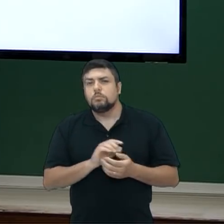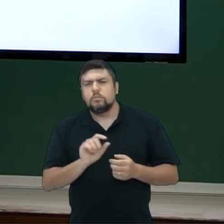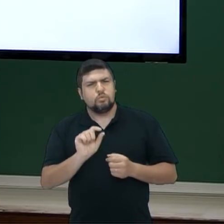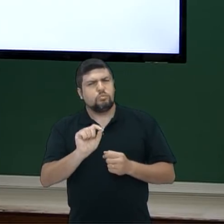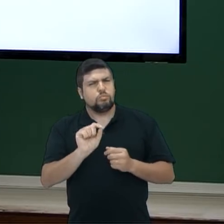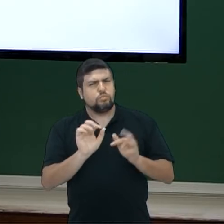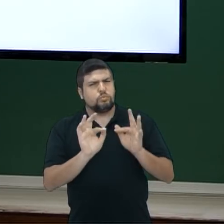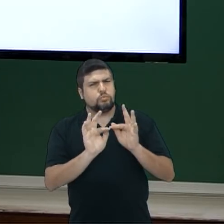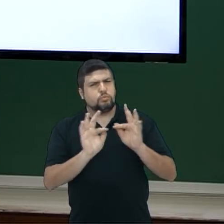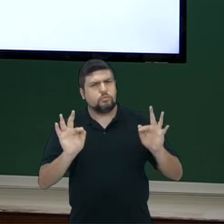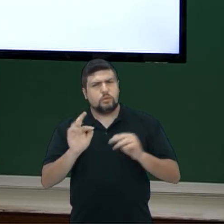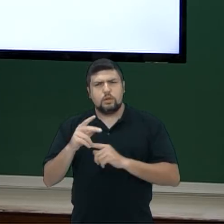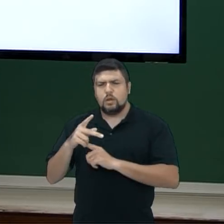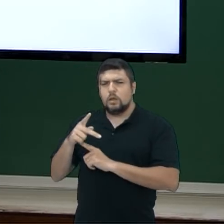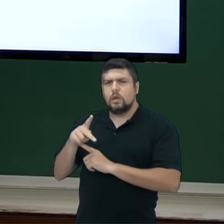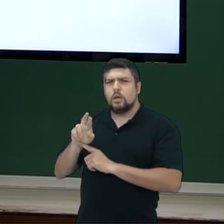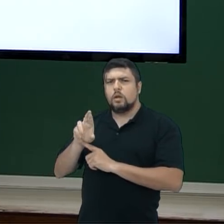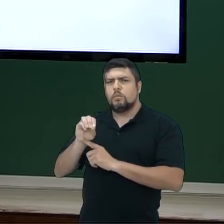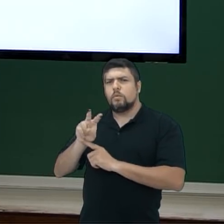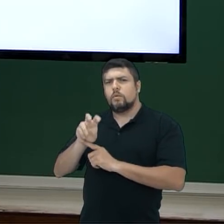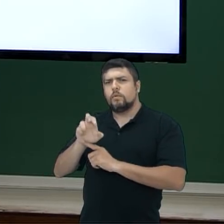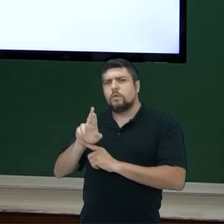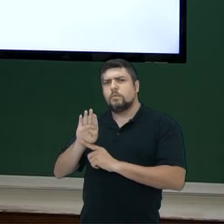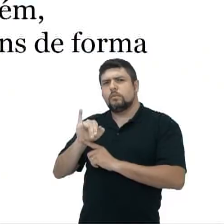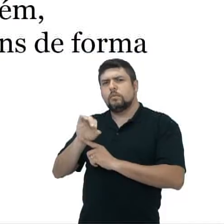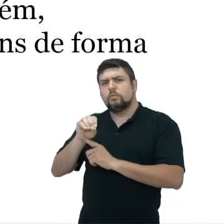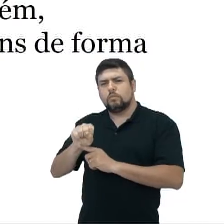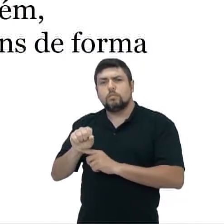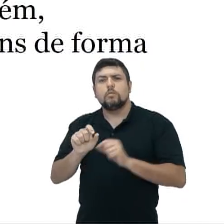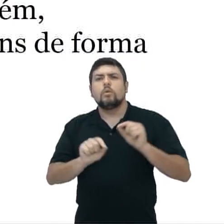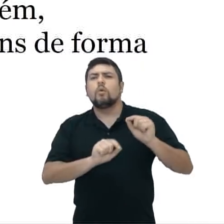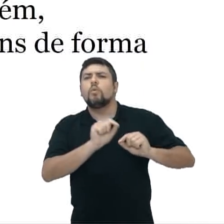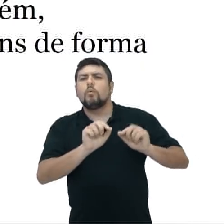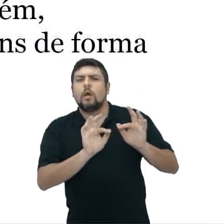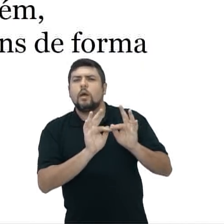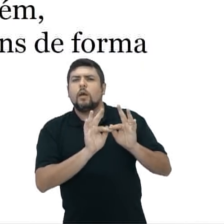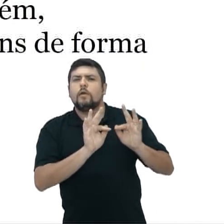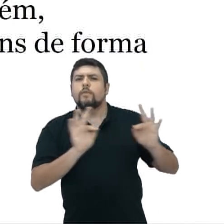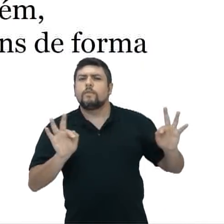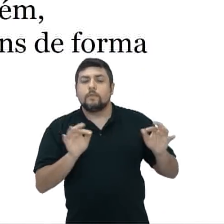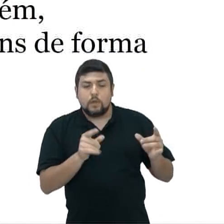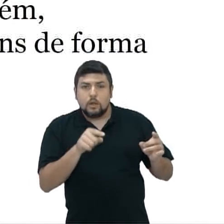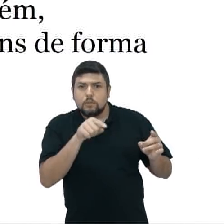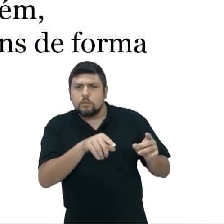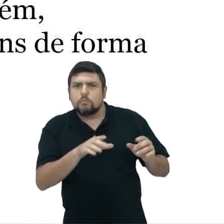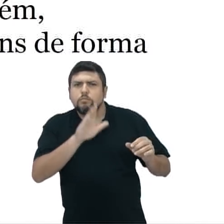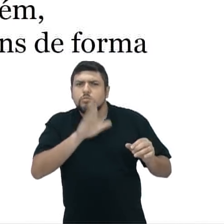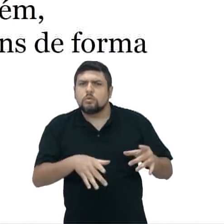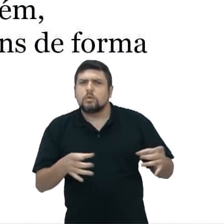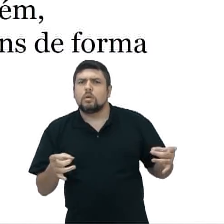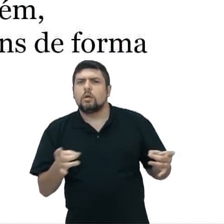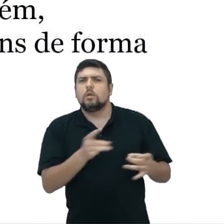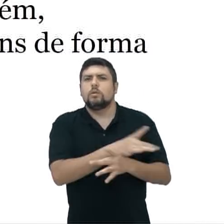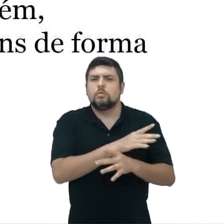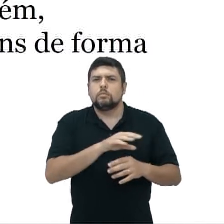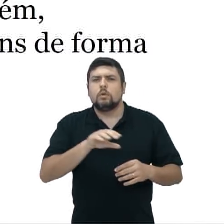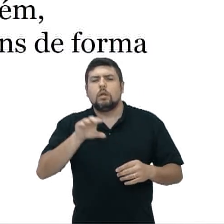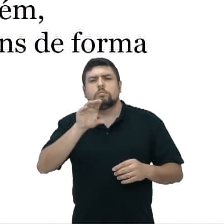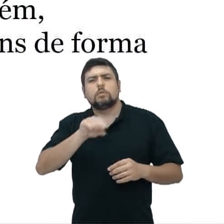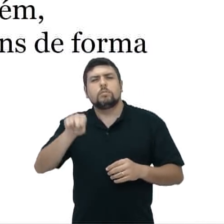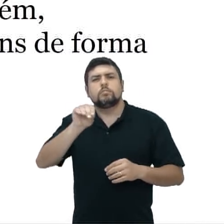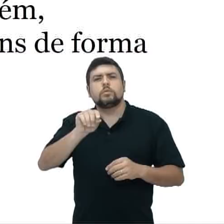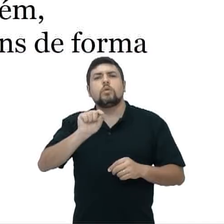são provérbios? Provérbios tratam-se de ditados populares, são algumas frases prontas, que descrevem conhecimentos